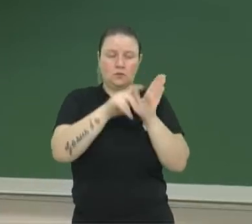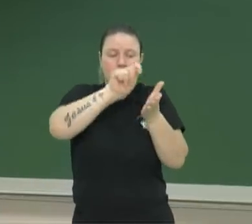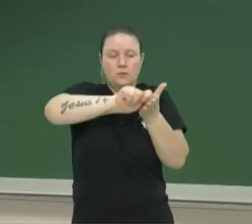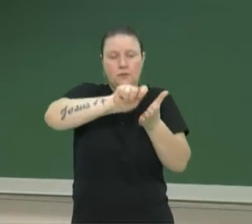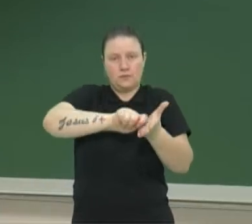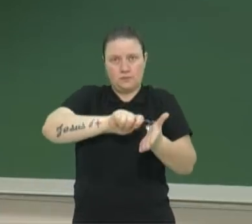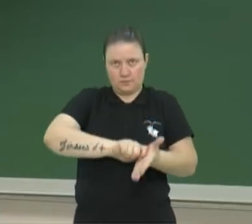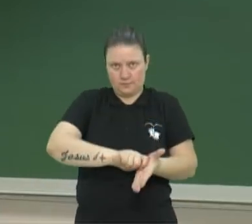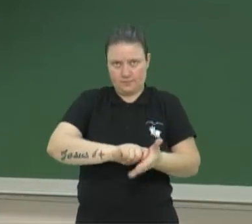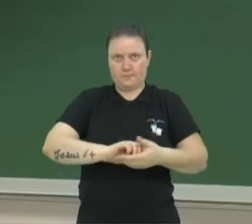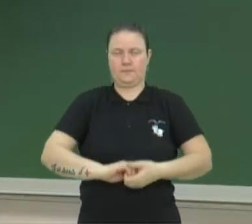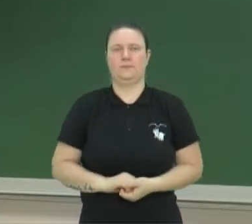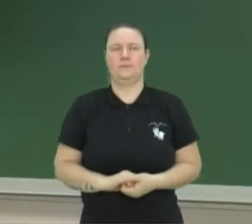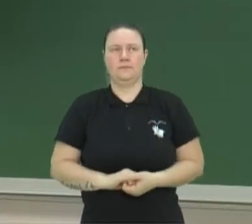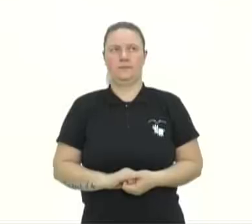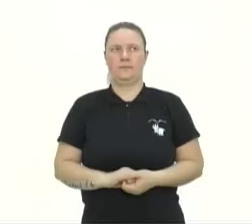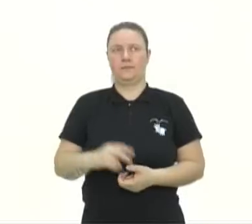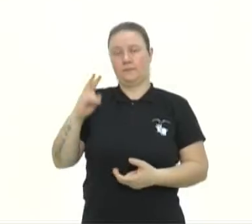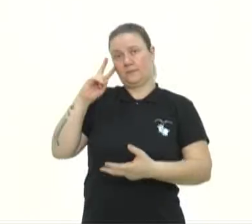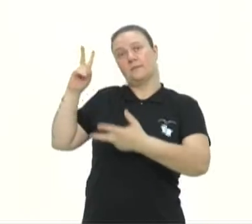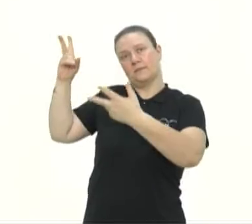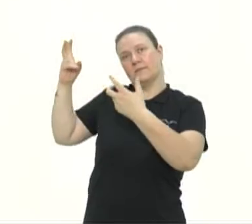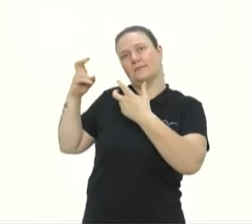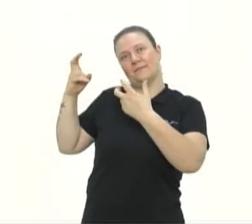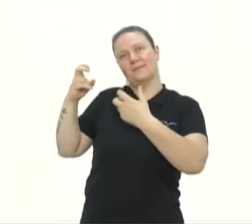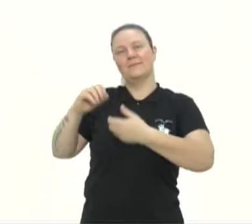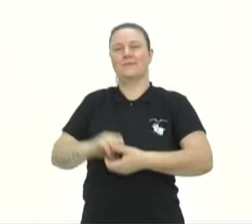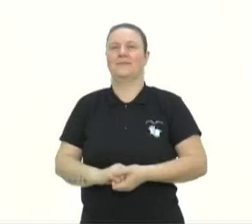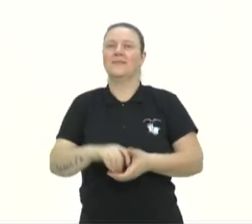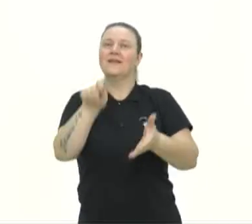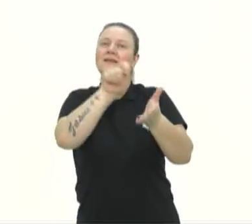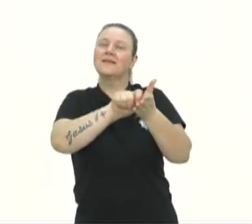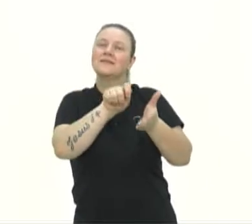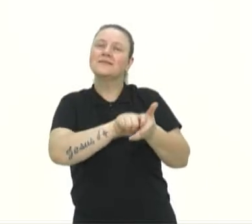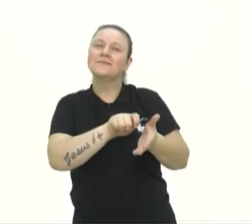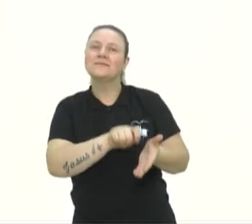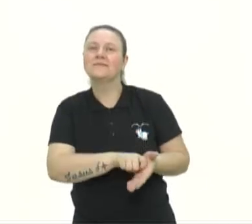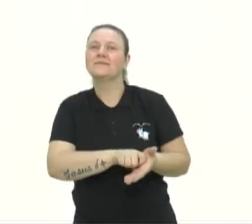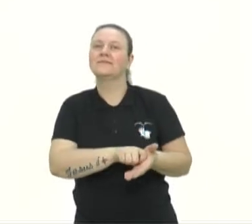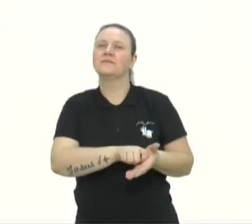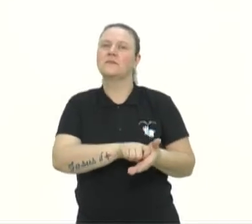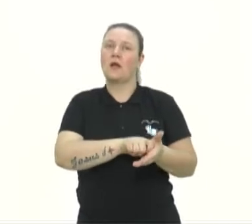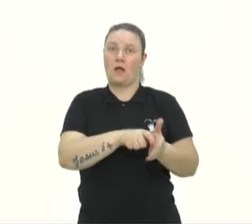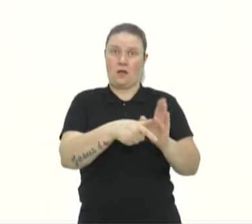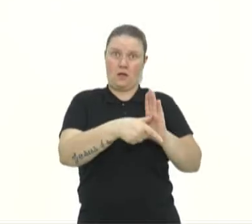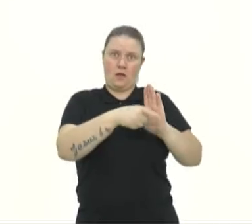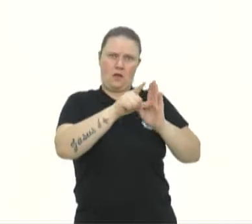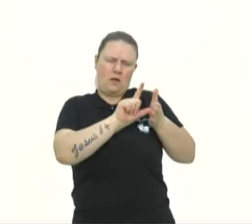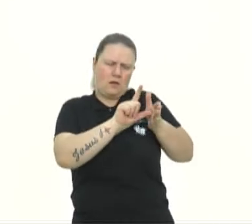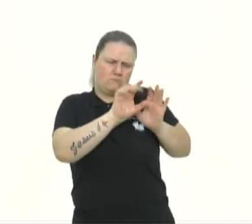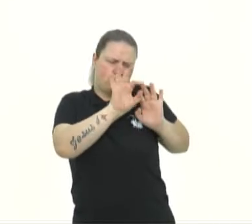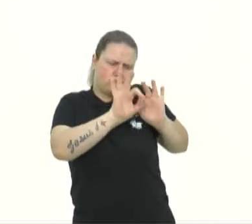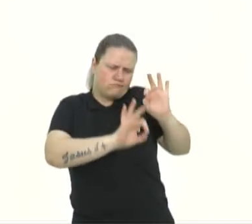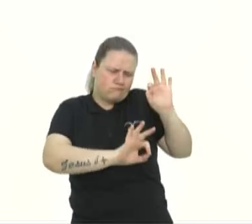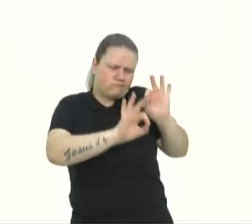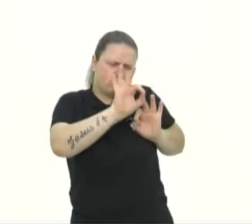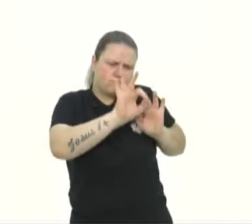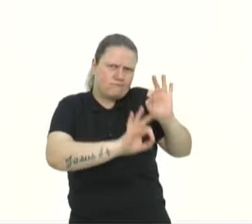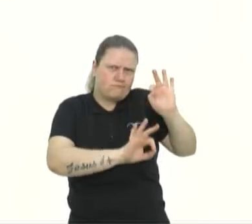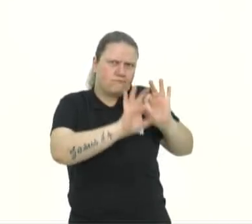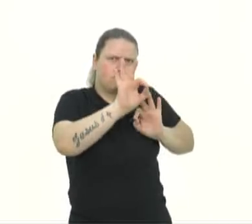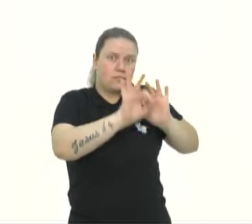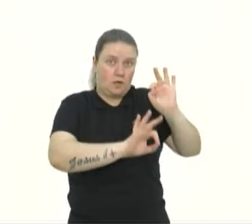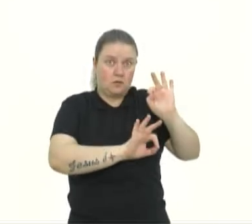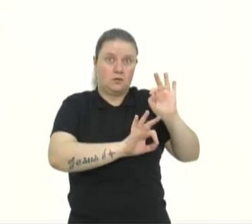escritos. Então acompanha comigo. A escrita ela é mais planejada, né? Digamos que totalmente